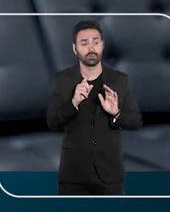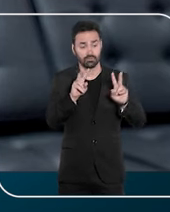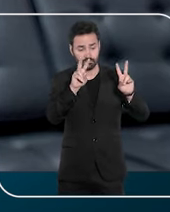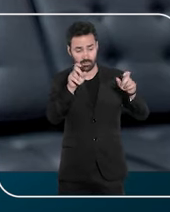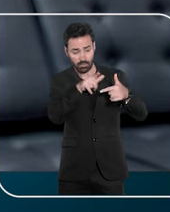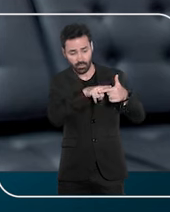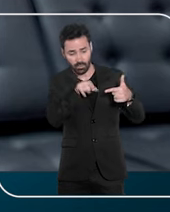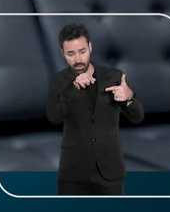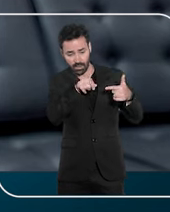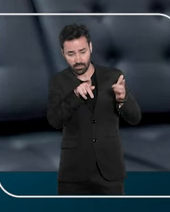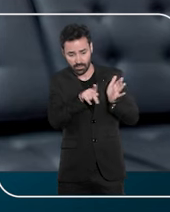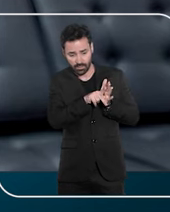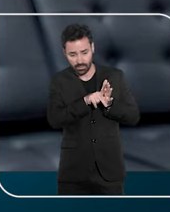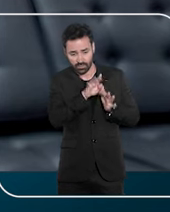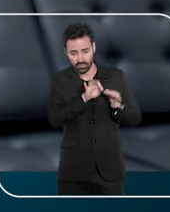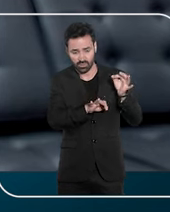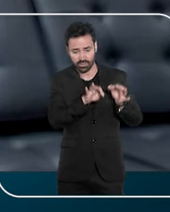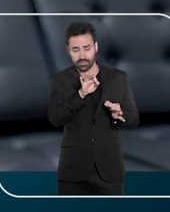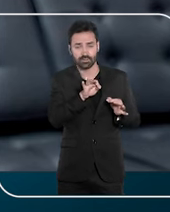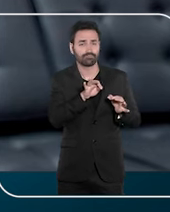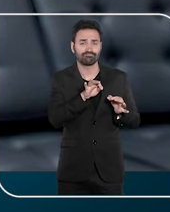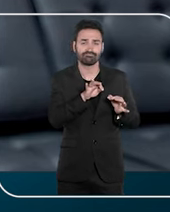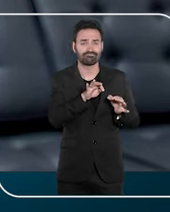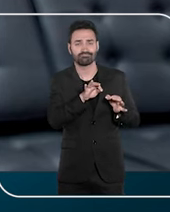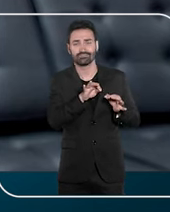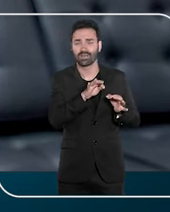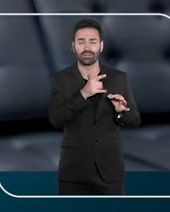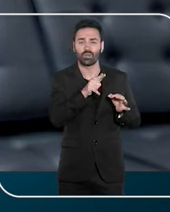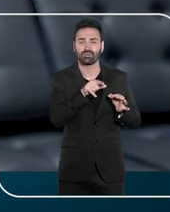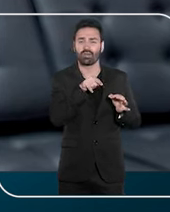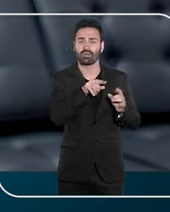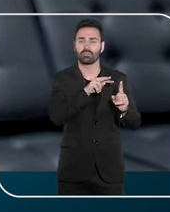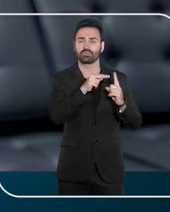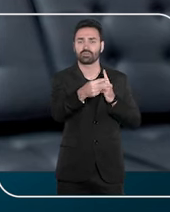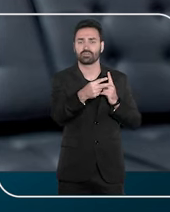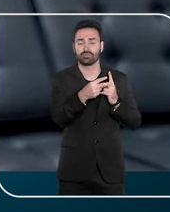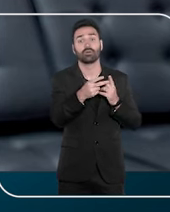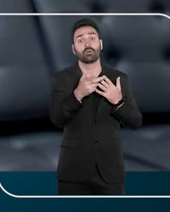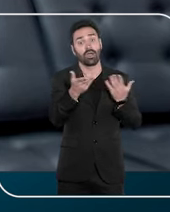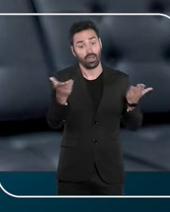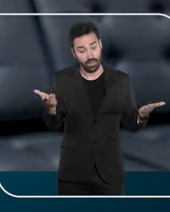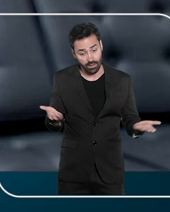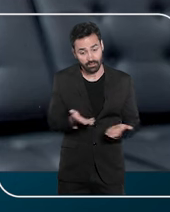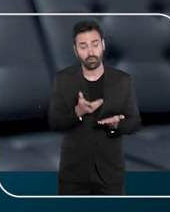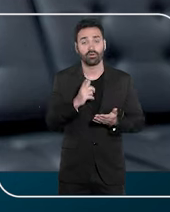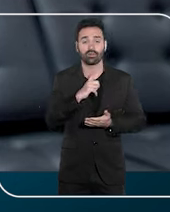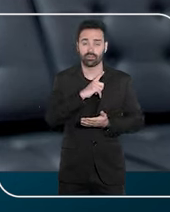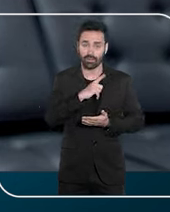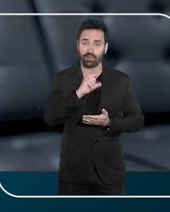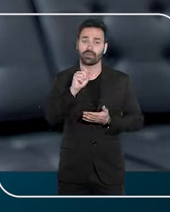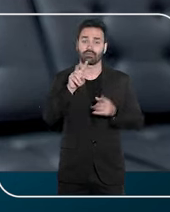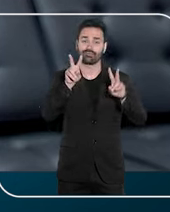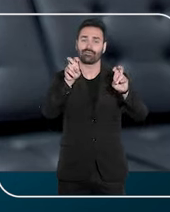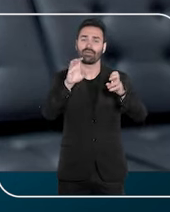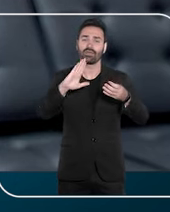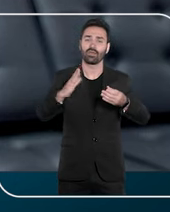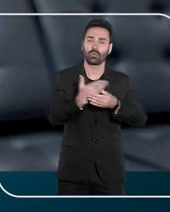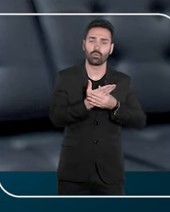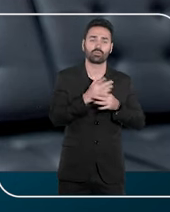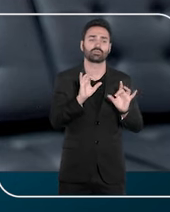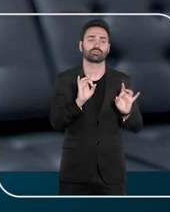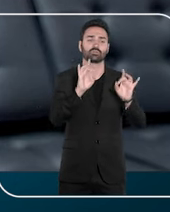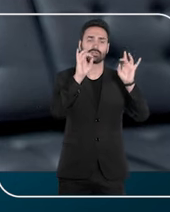isso é feito especialmente com o julgamento dos recursos repetitivos, né, recursos especiais sobre o rito dos repetitivos,